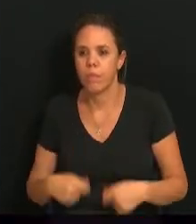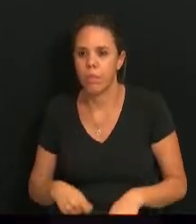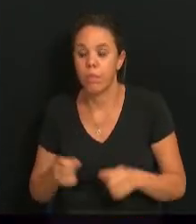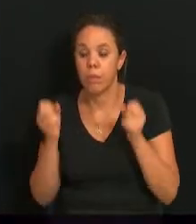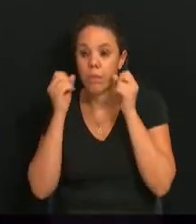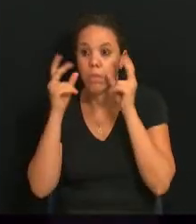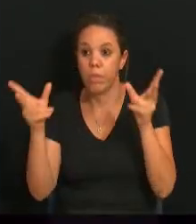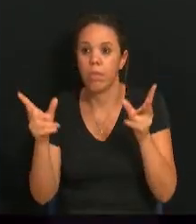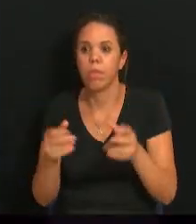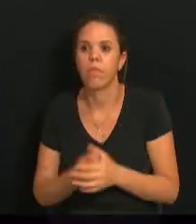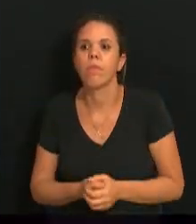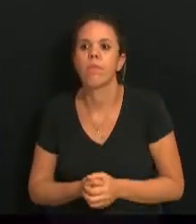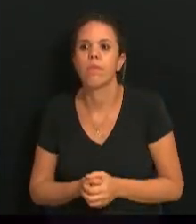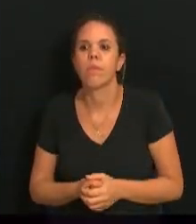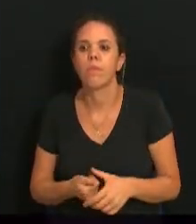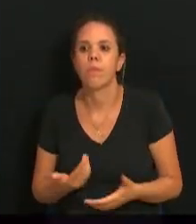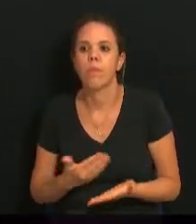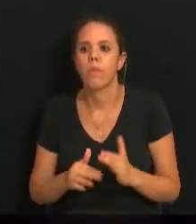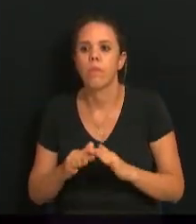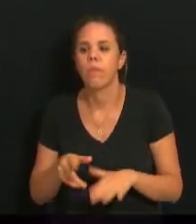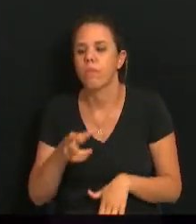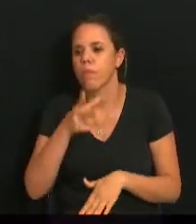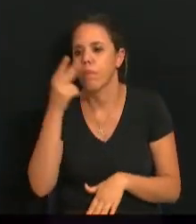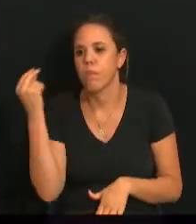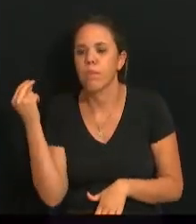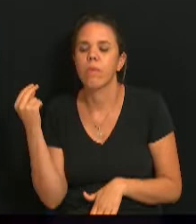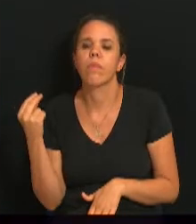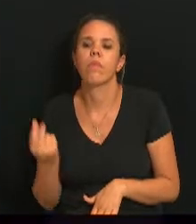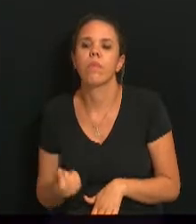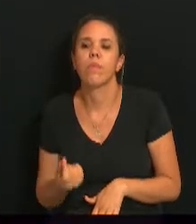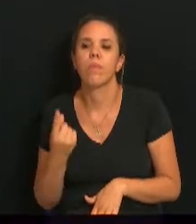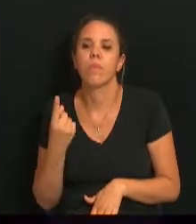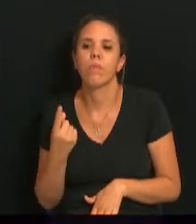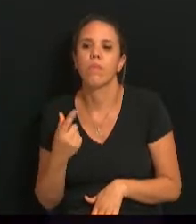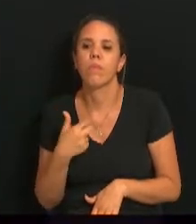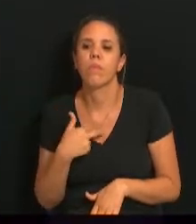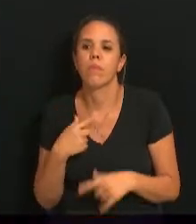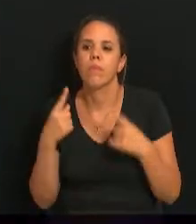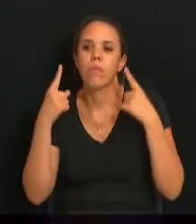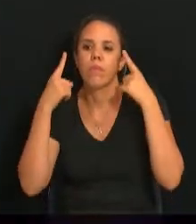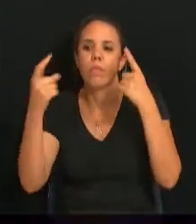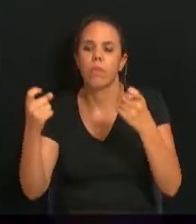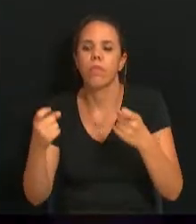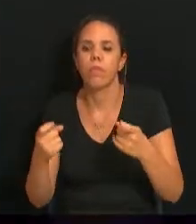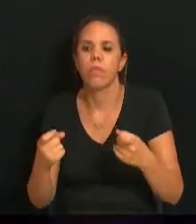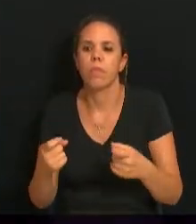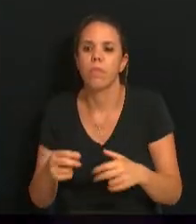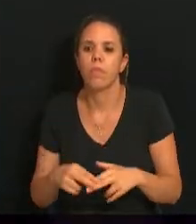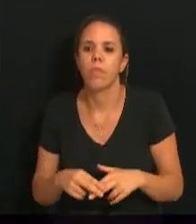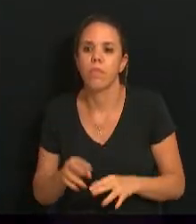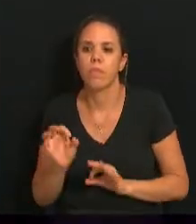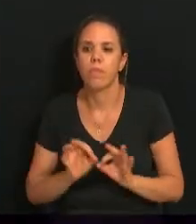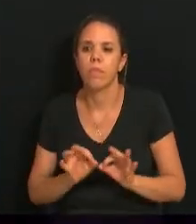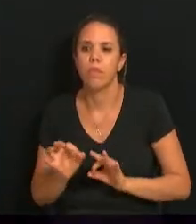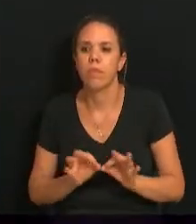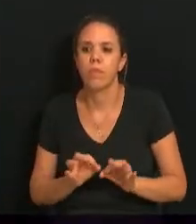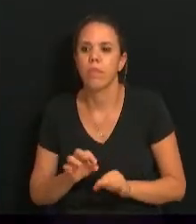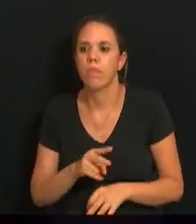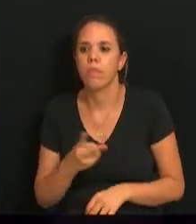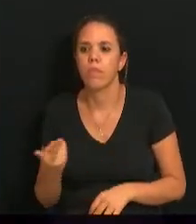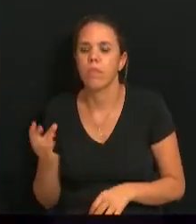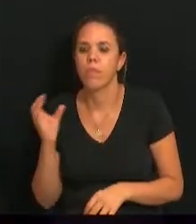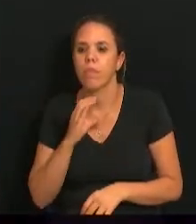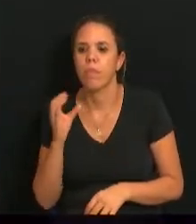espertos. O ataque à escola pública tem sido de forma brutal, violenta, portanto, a nossa organização e o contraponto é